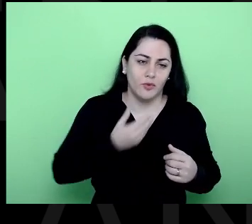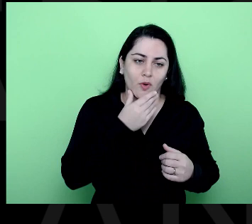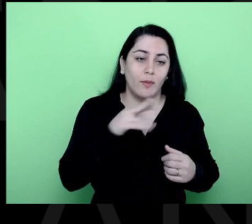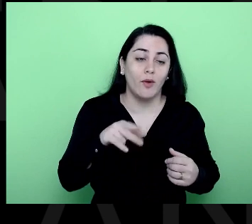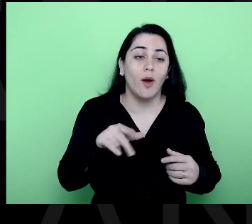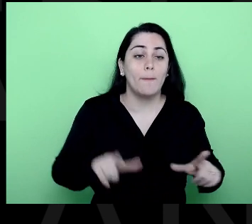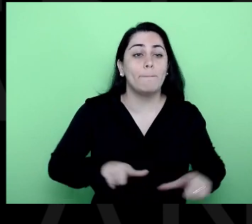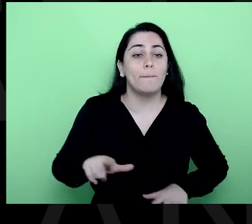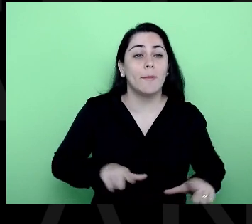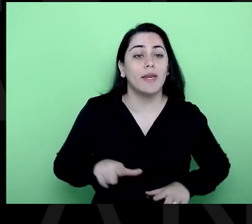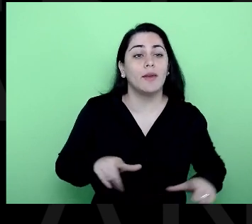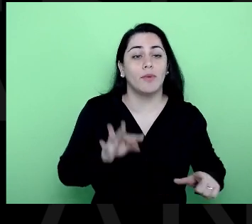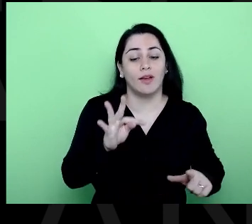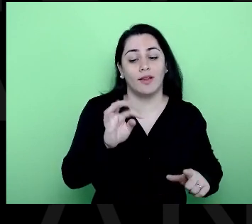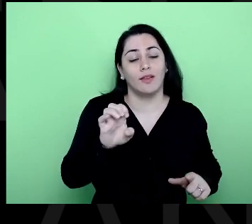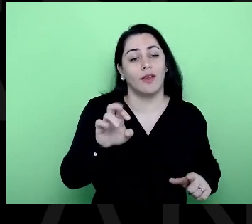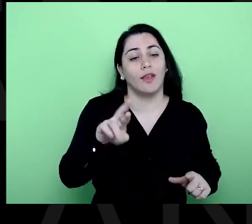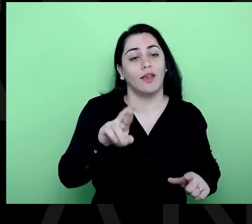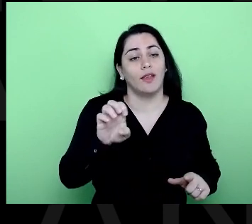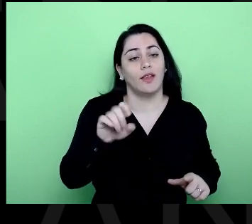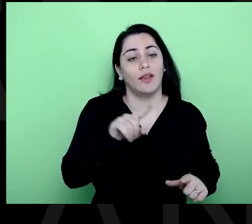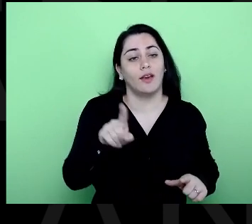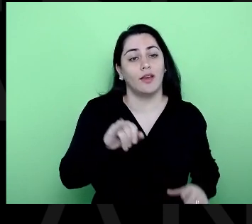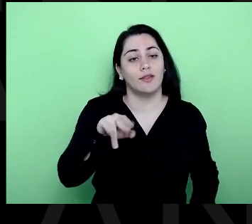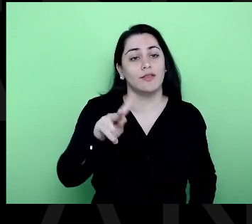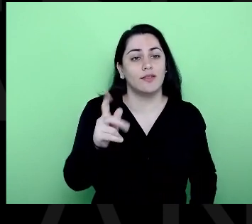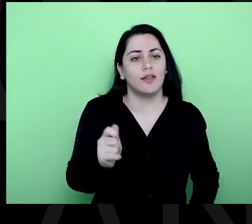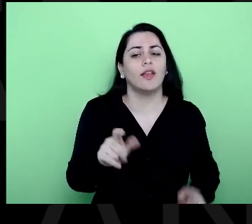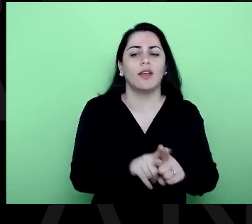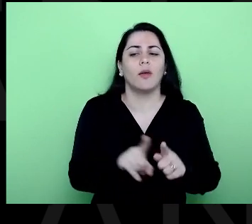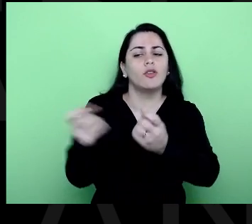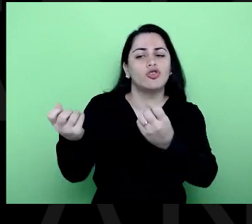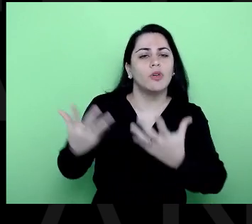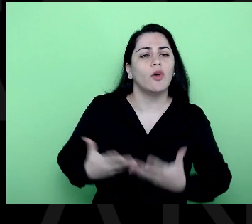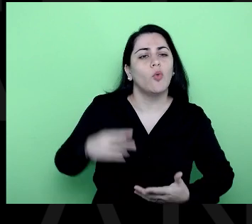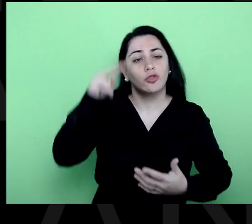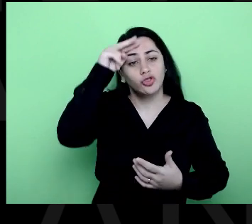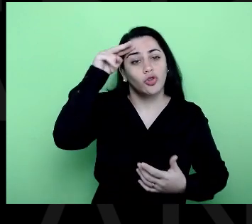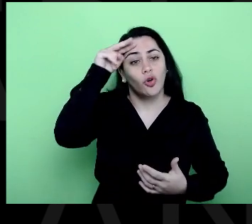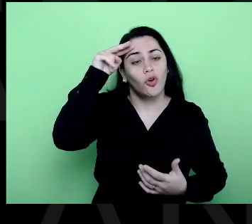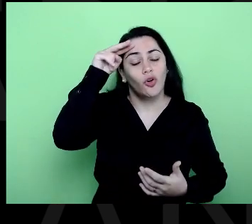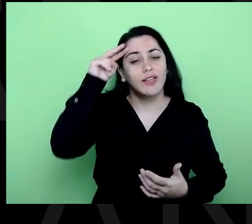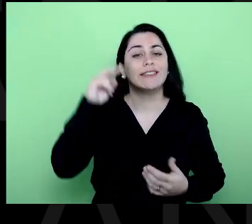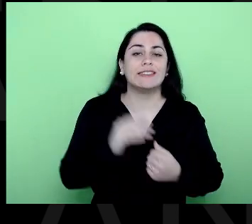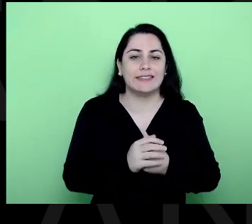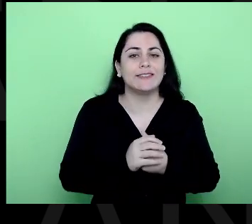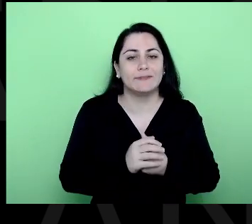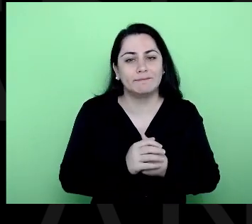Terezinha, que estava junto também, contou a história e tá, foi